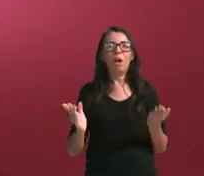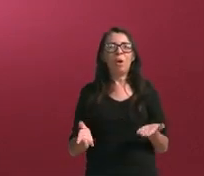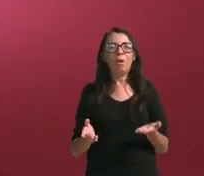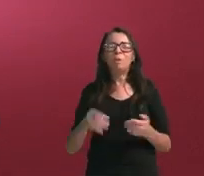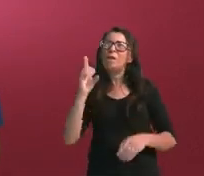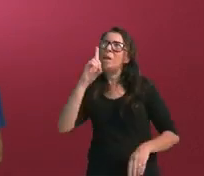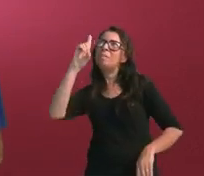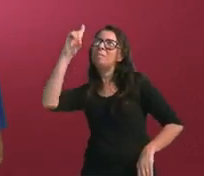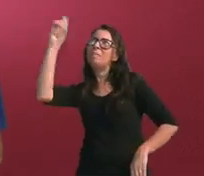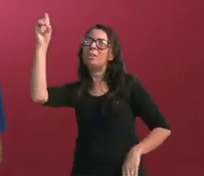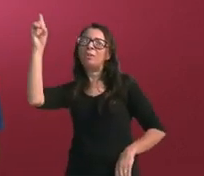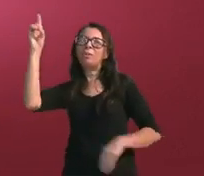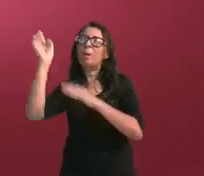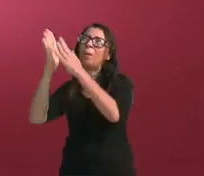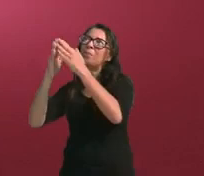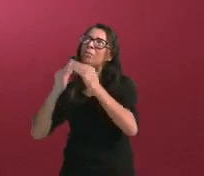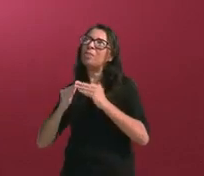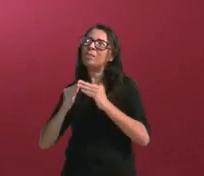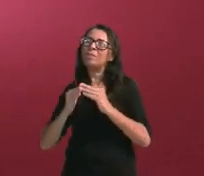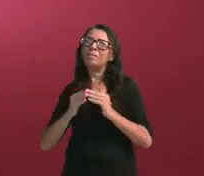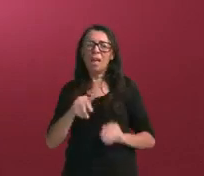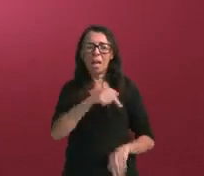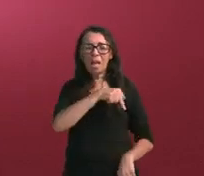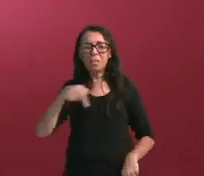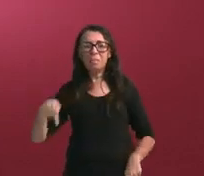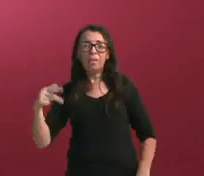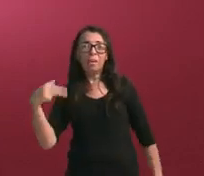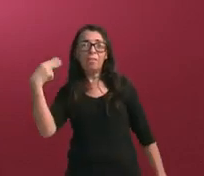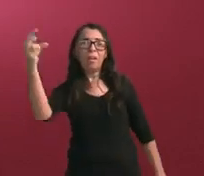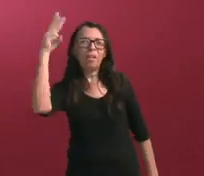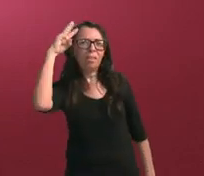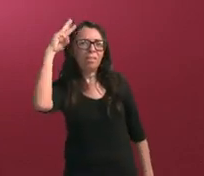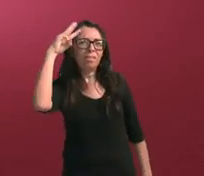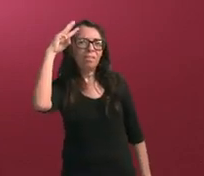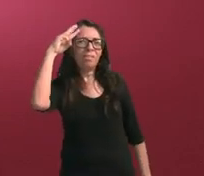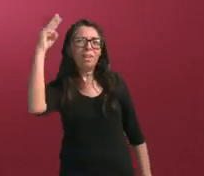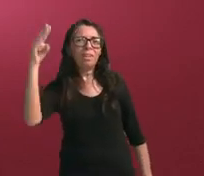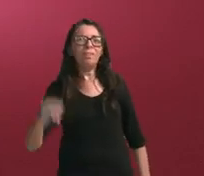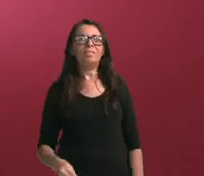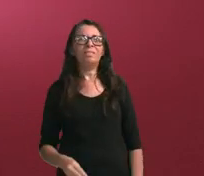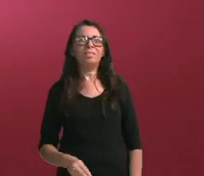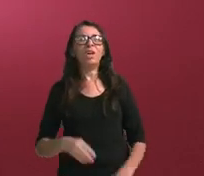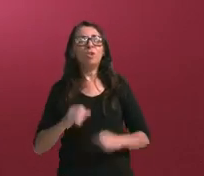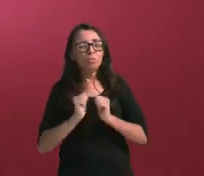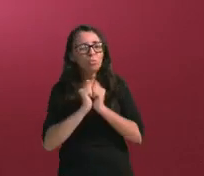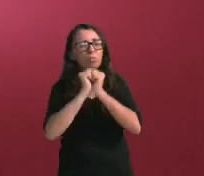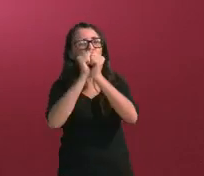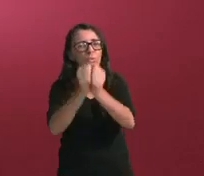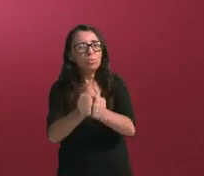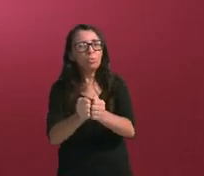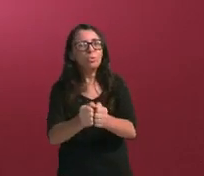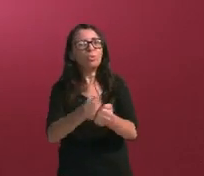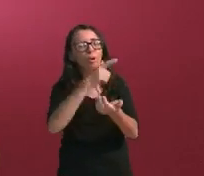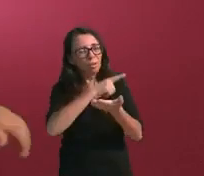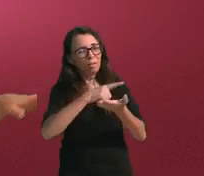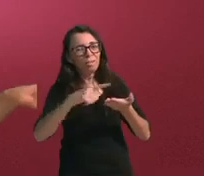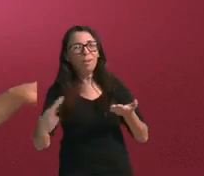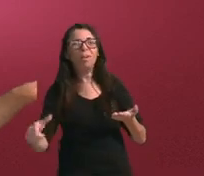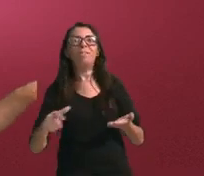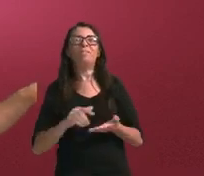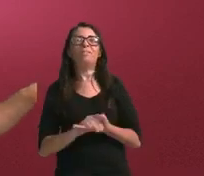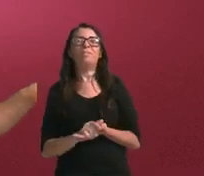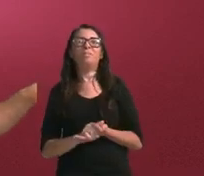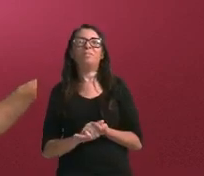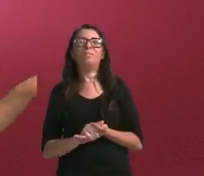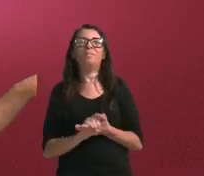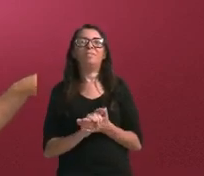de fechamento aqui da nossa aula. Os irmãos podem orar em casa comigo, ok? Tem alguma